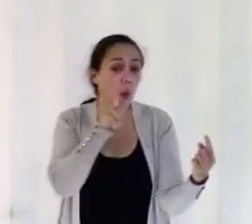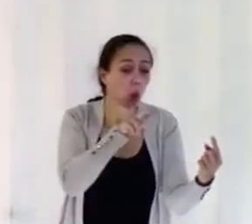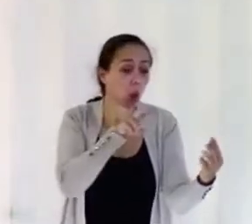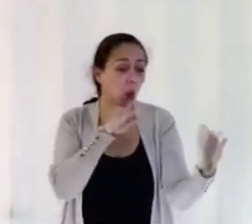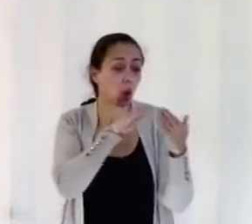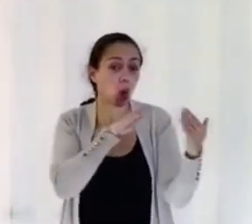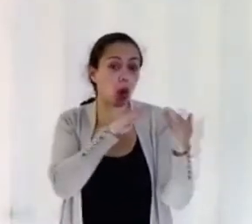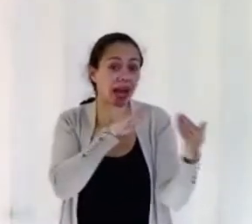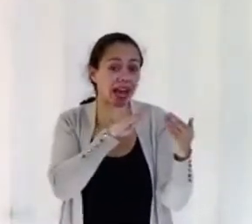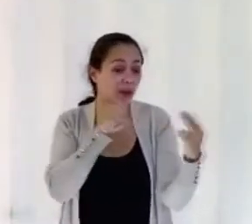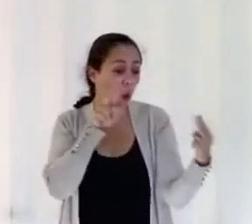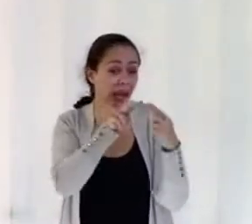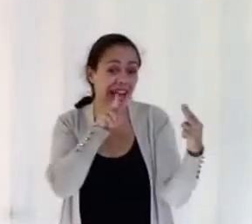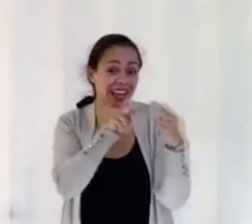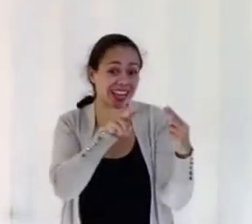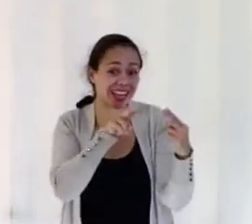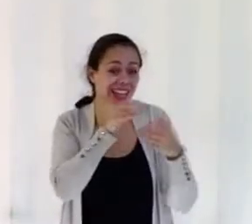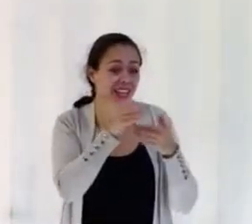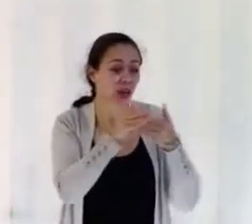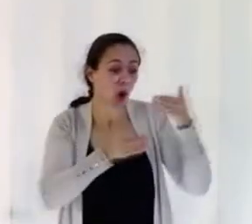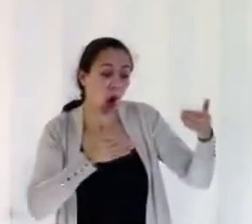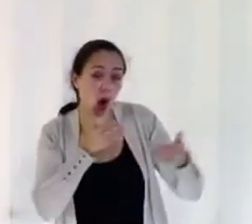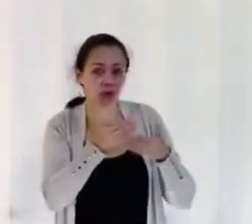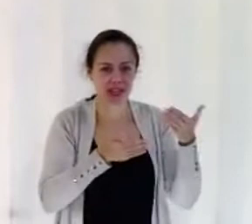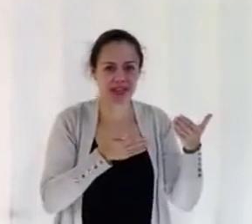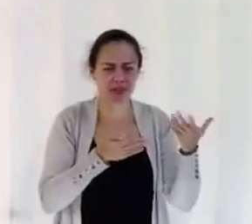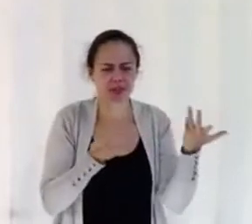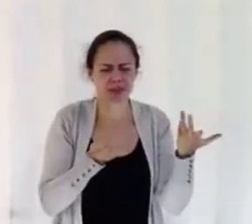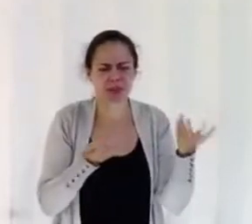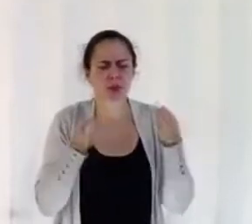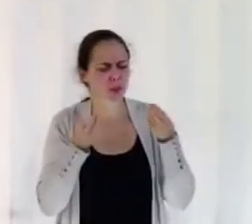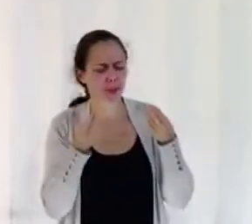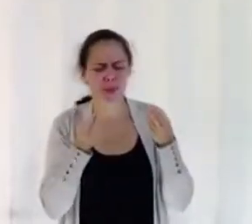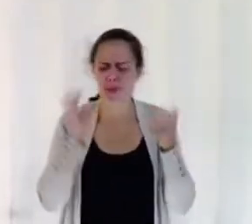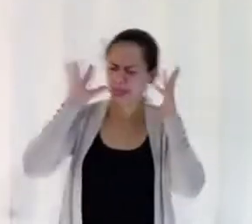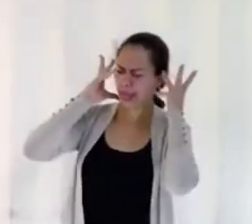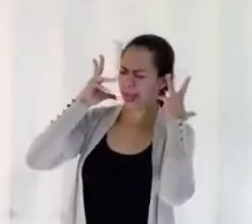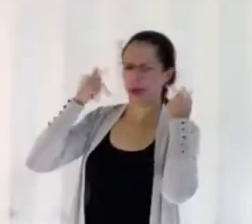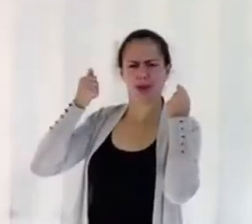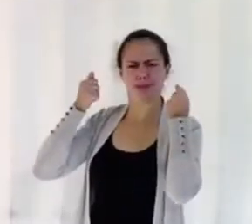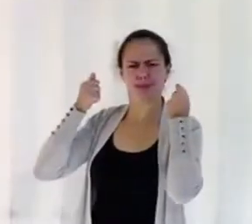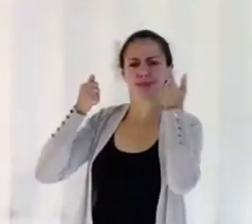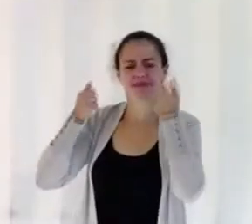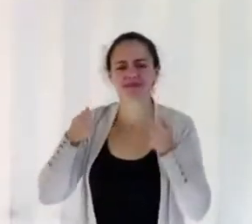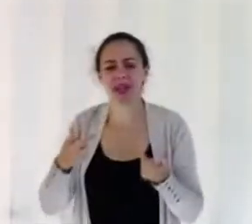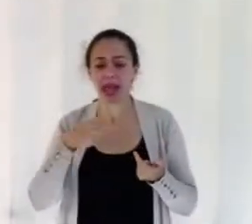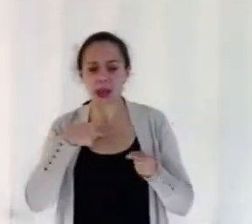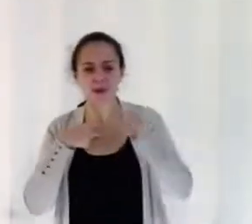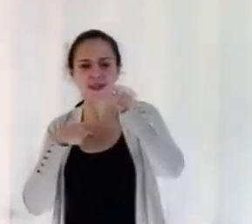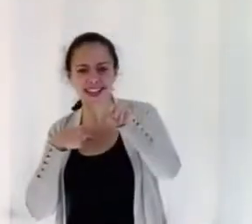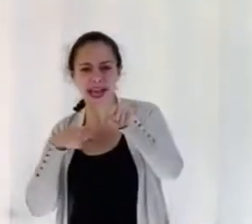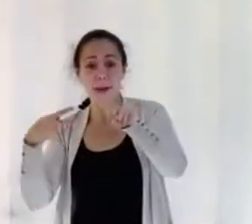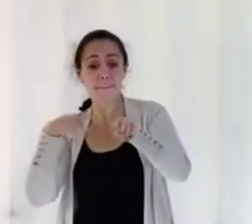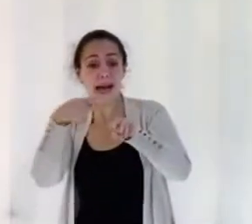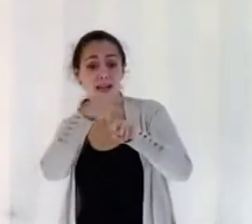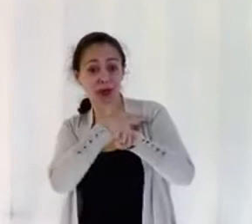principais tentações das nossas ovelhas, a fim de trazê-los ou trazê-las para a palavra e conduzi-las por